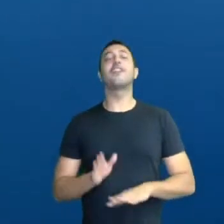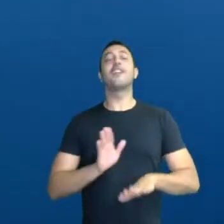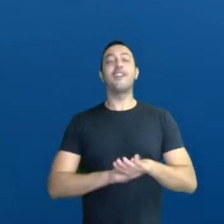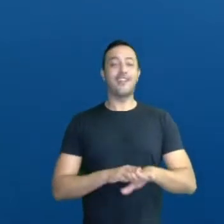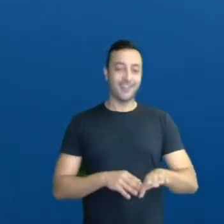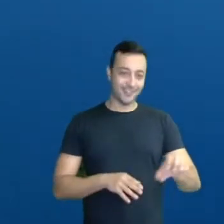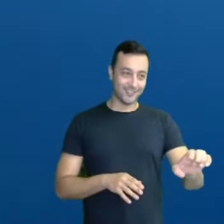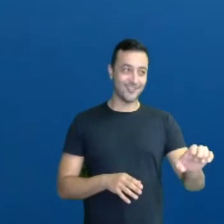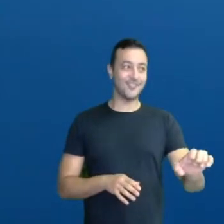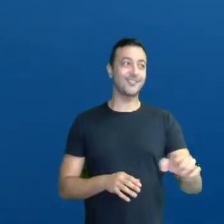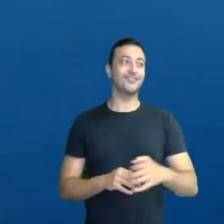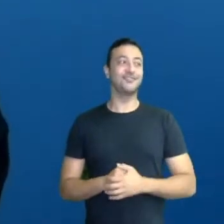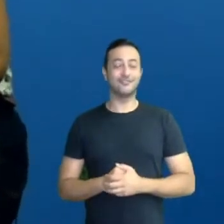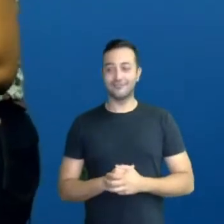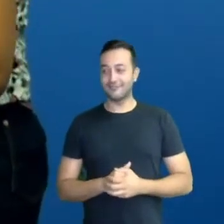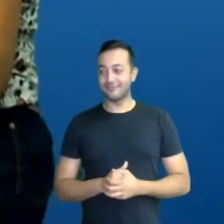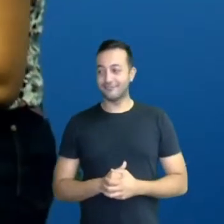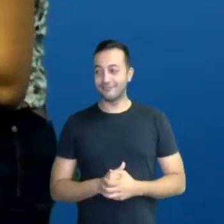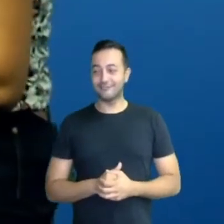Esquerdo.